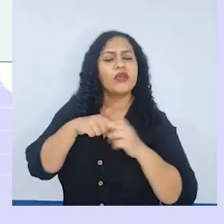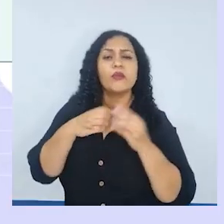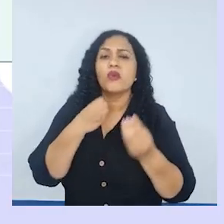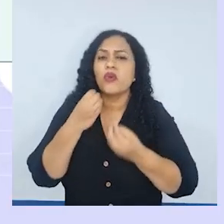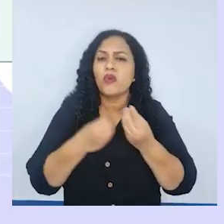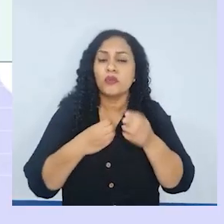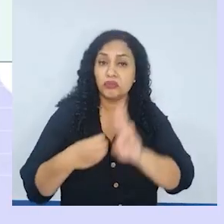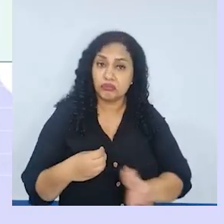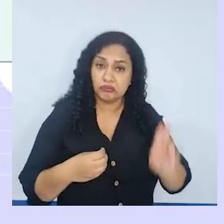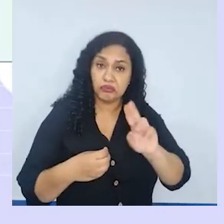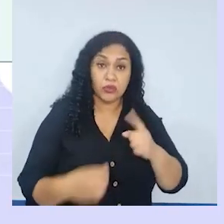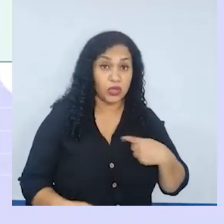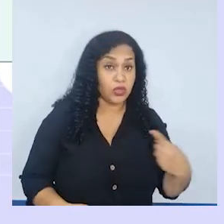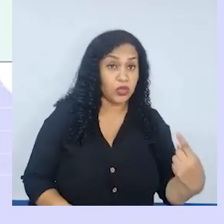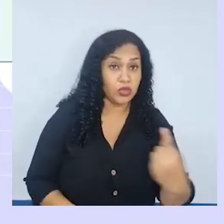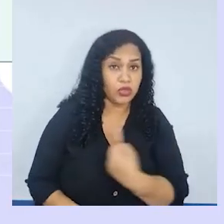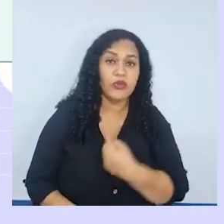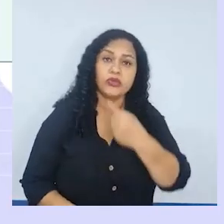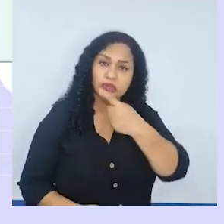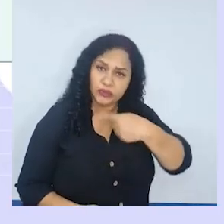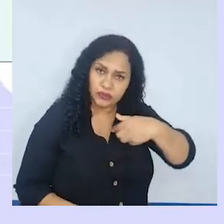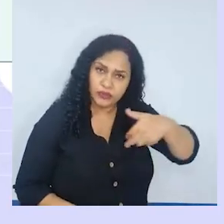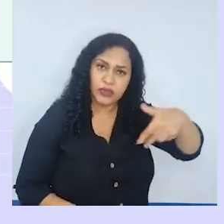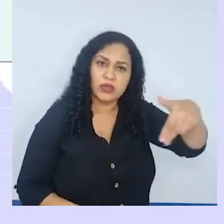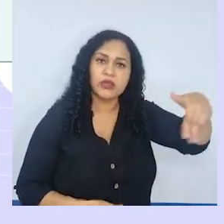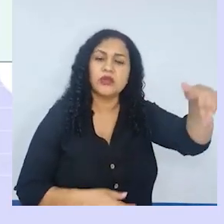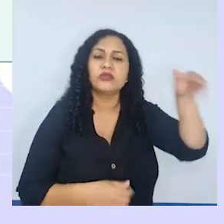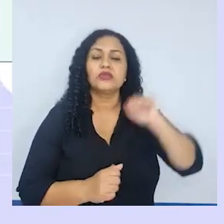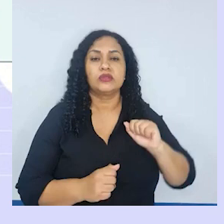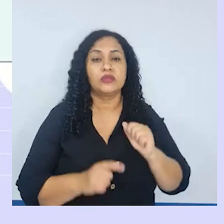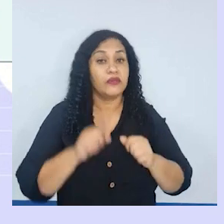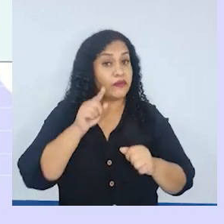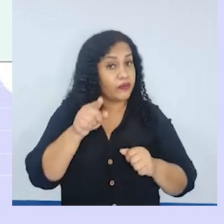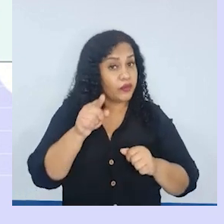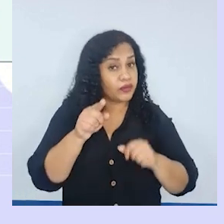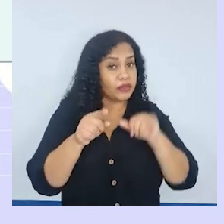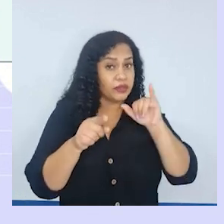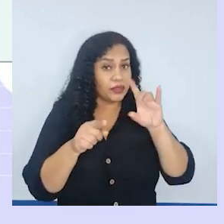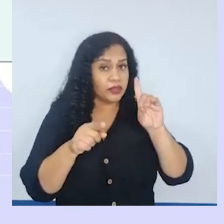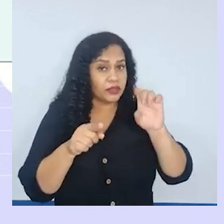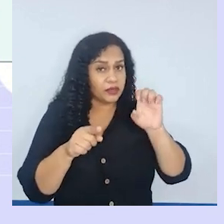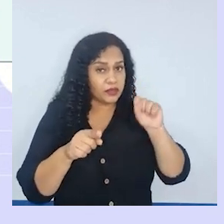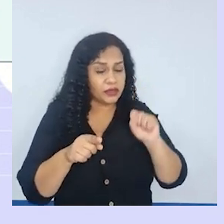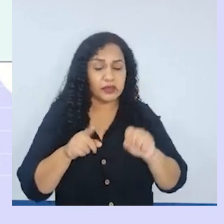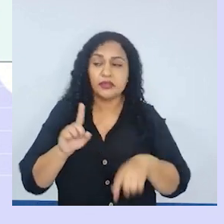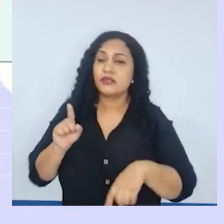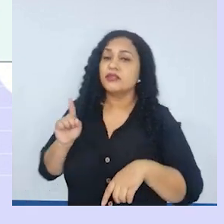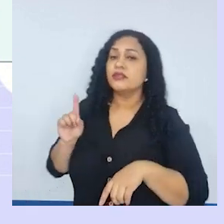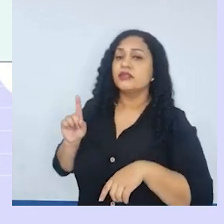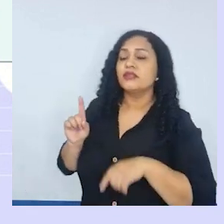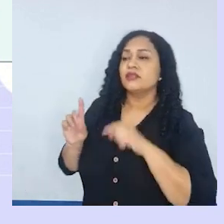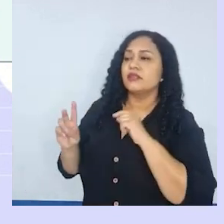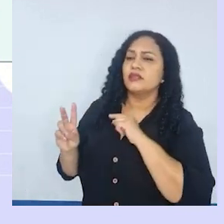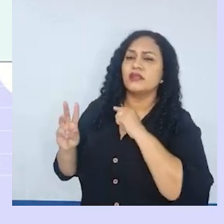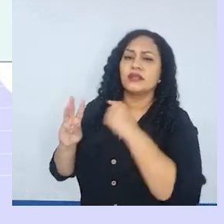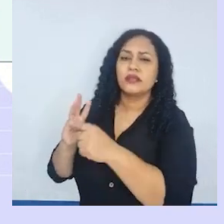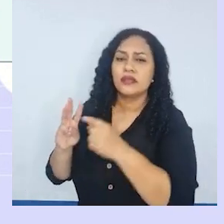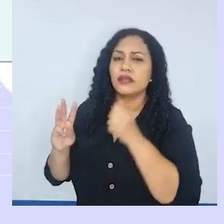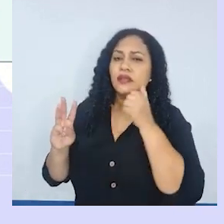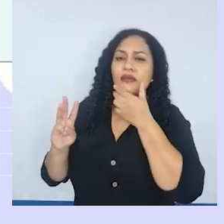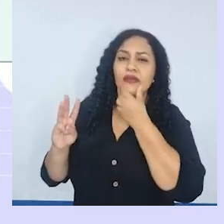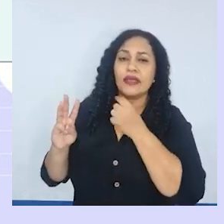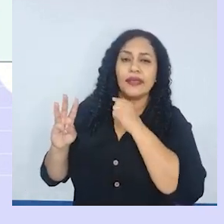Nós vamos, vocês ides, eles vão.